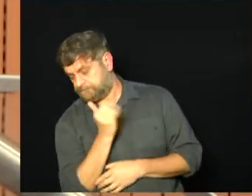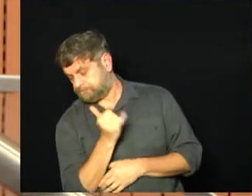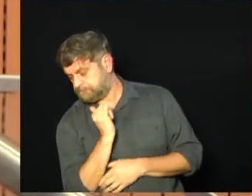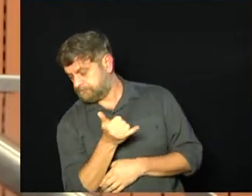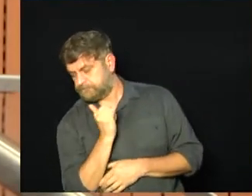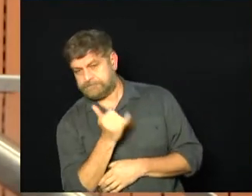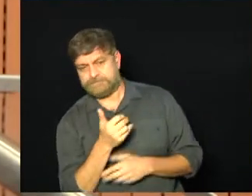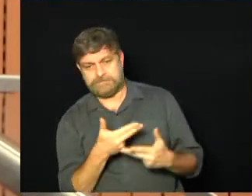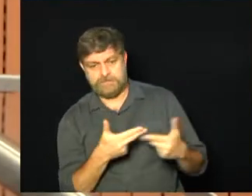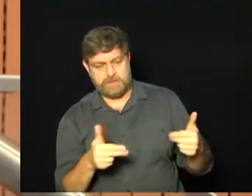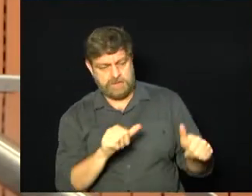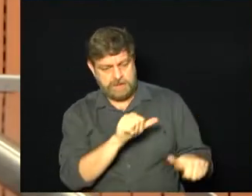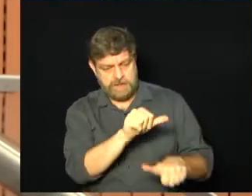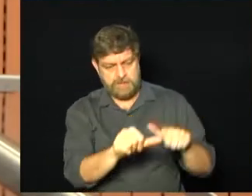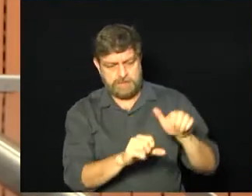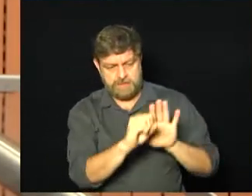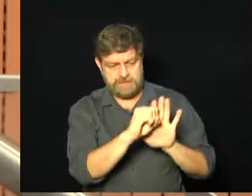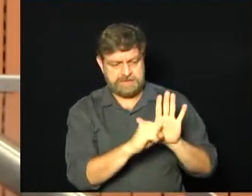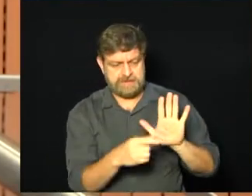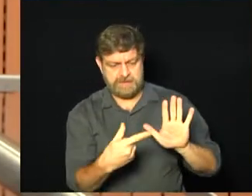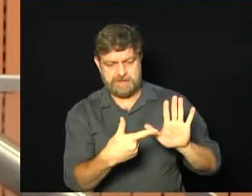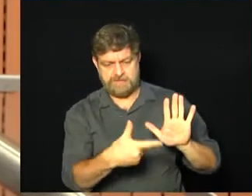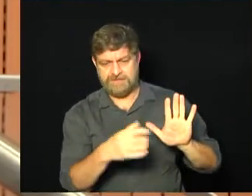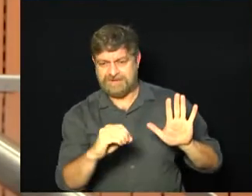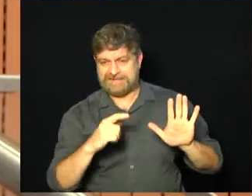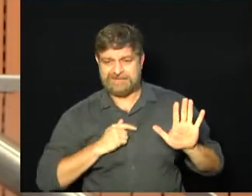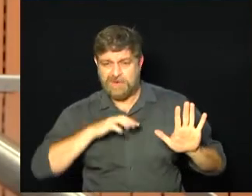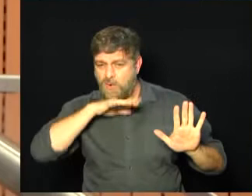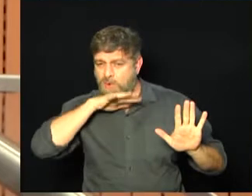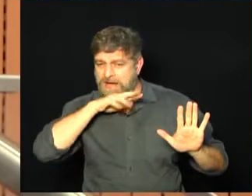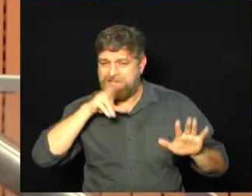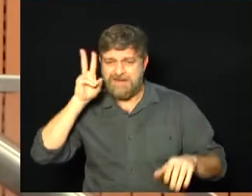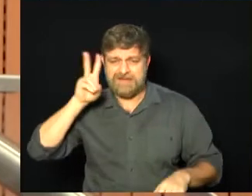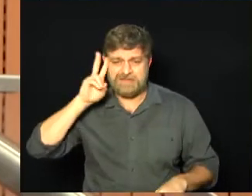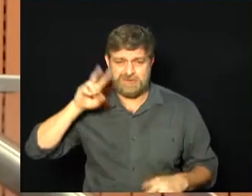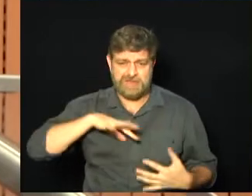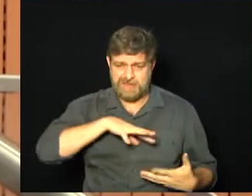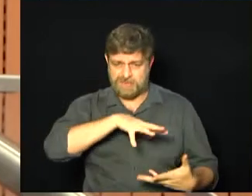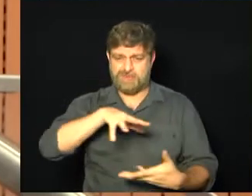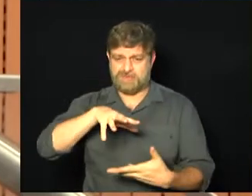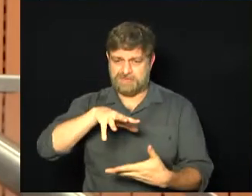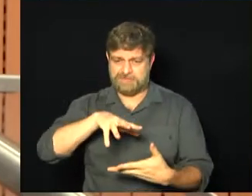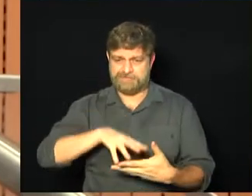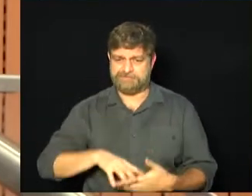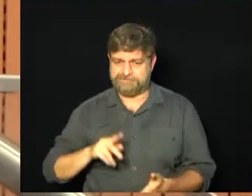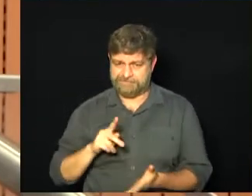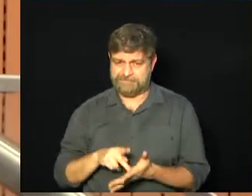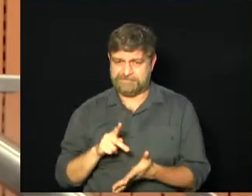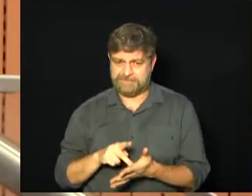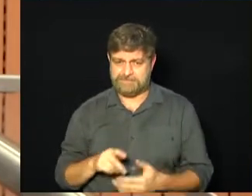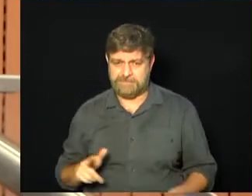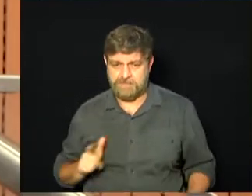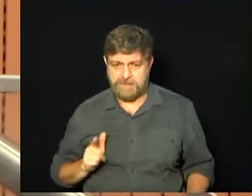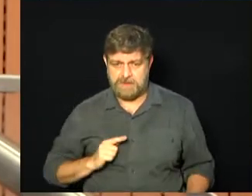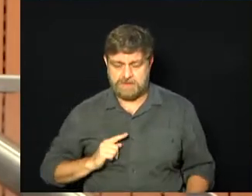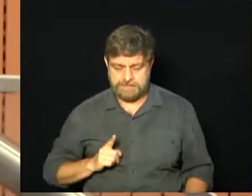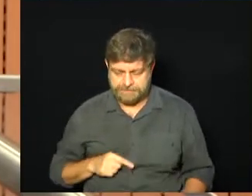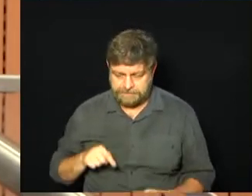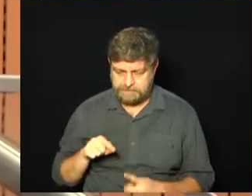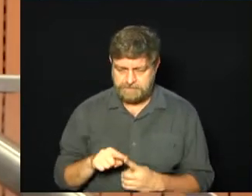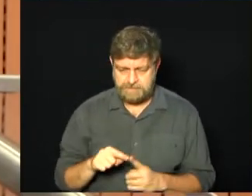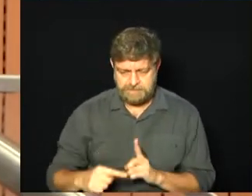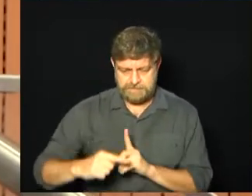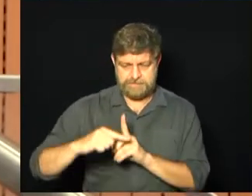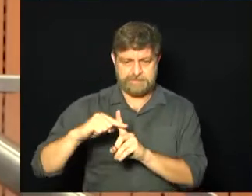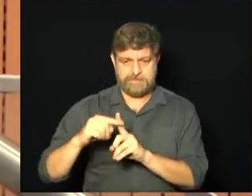muita coisa mudou. O século XX foi o século mais terrível da história da humanidade. Esse ideal positivista foi